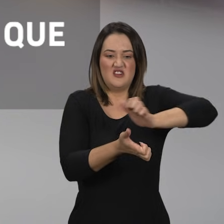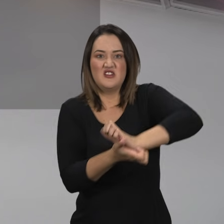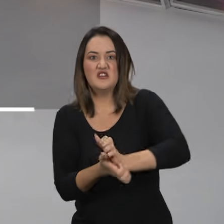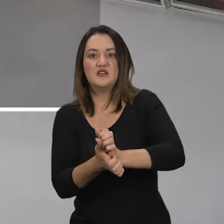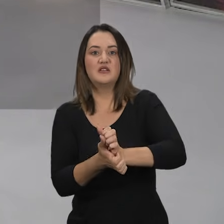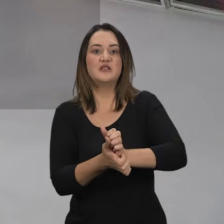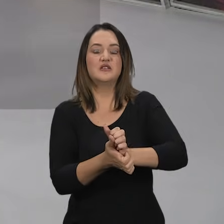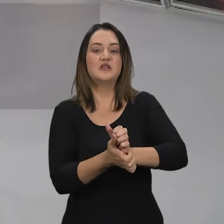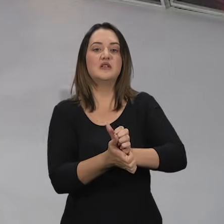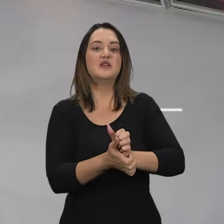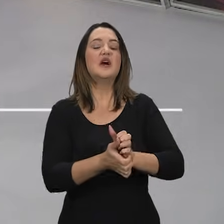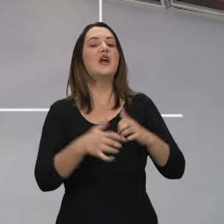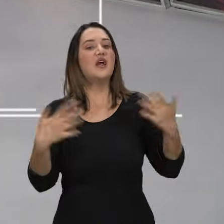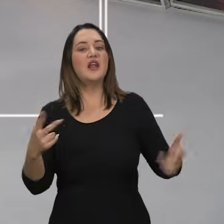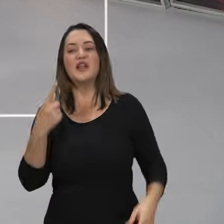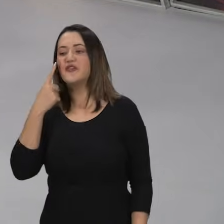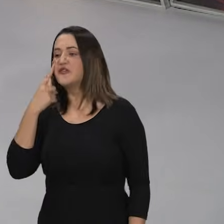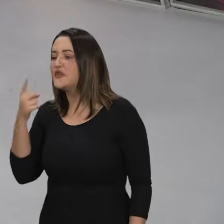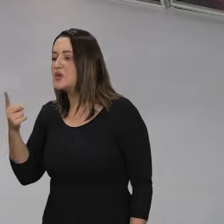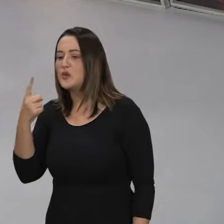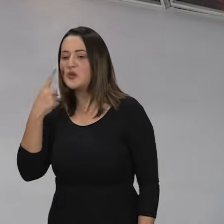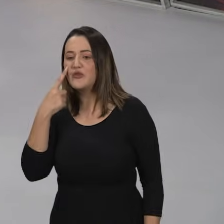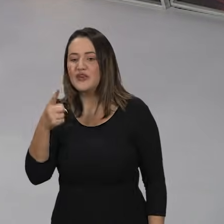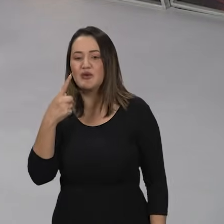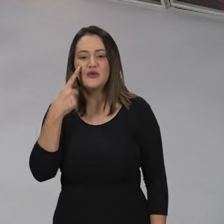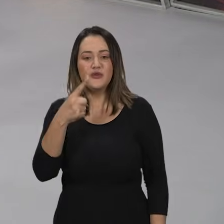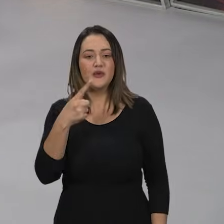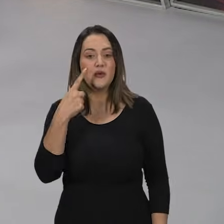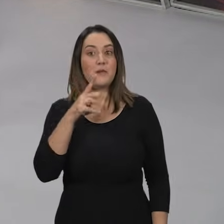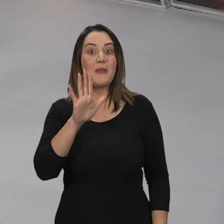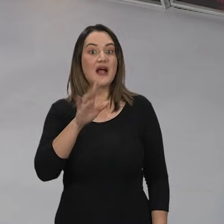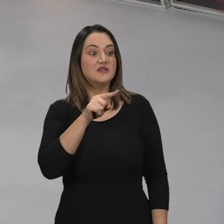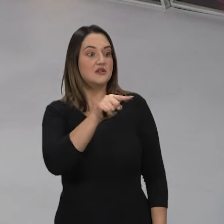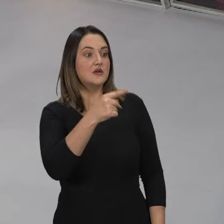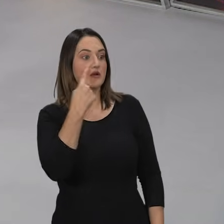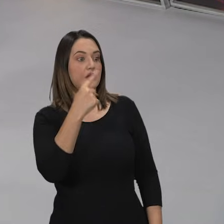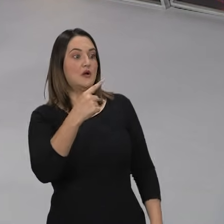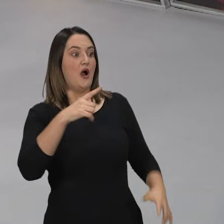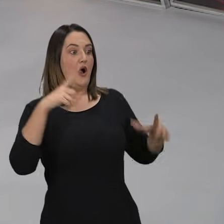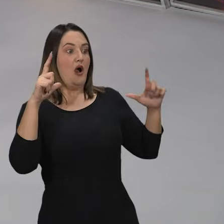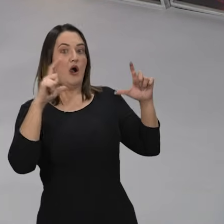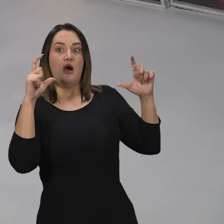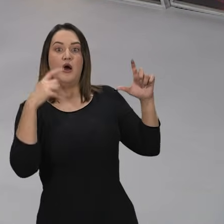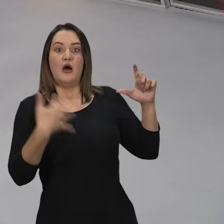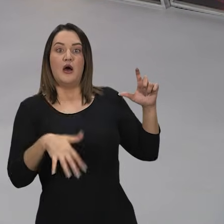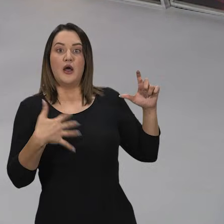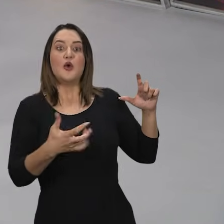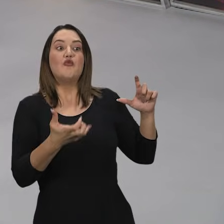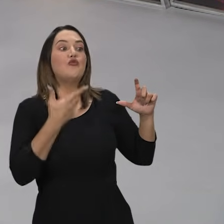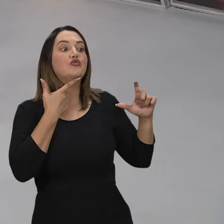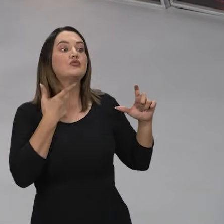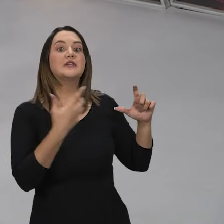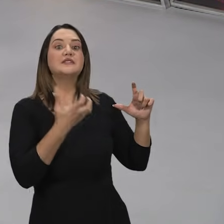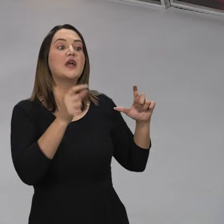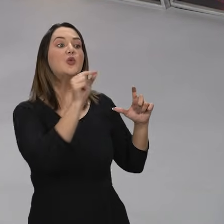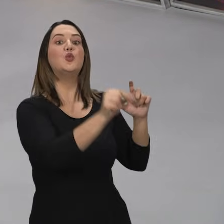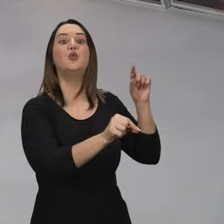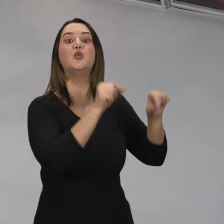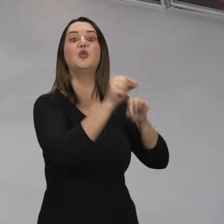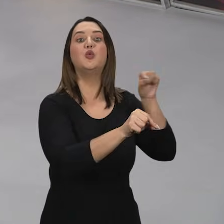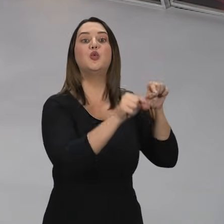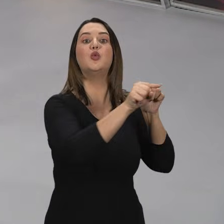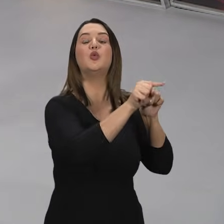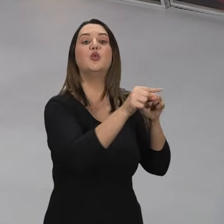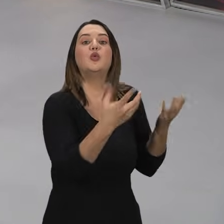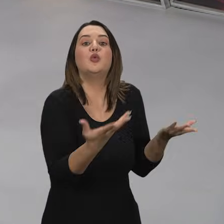sobejava. Ou seja, Daniel viu 4 animais, mas o que mais lhe impressionou foi o 4º animal. Ele fala assim: eu tive desejo de conhecer